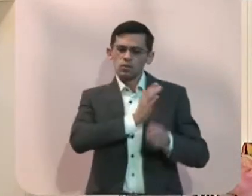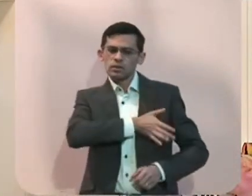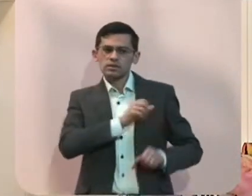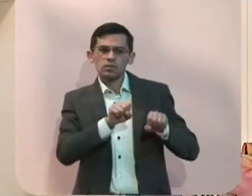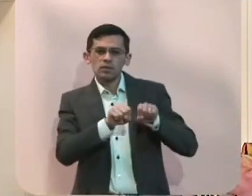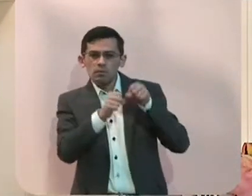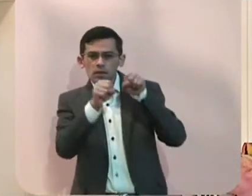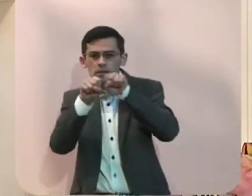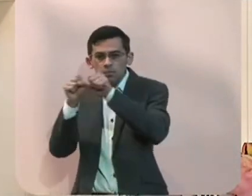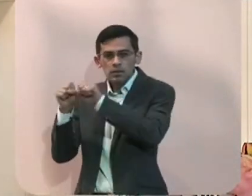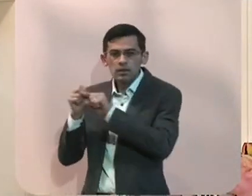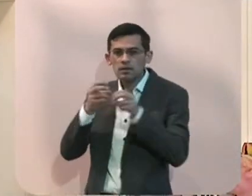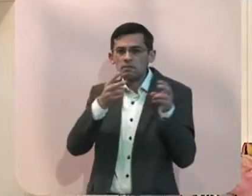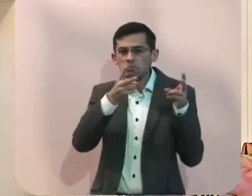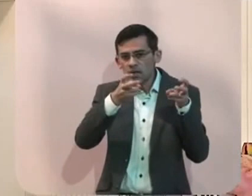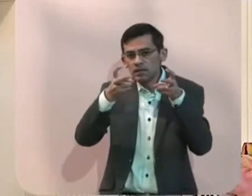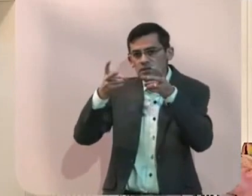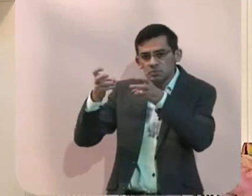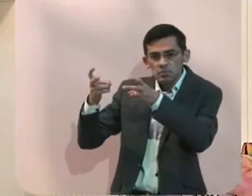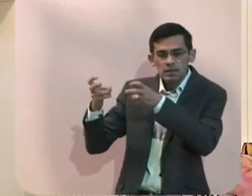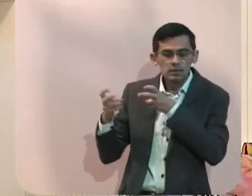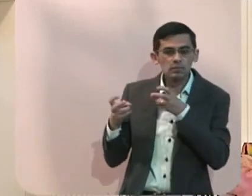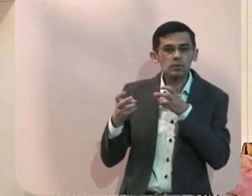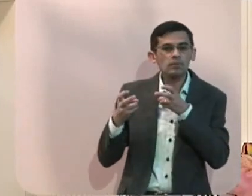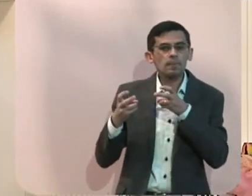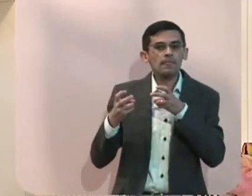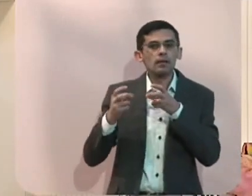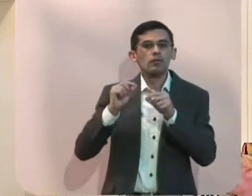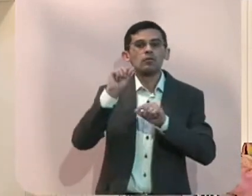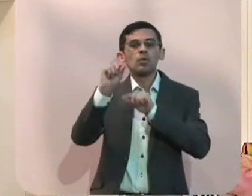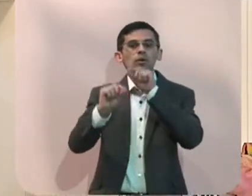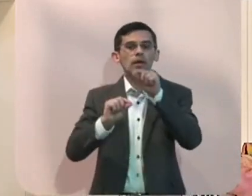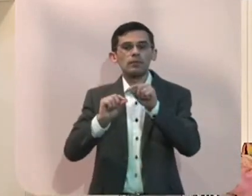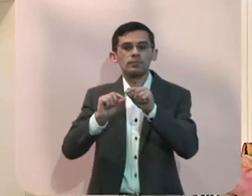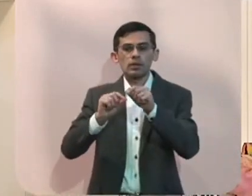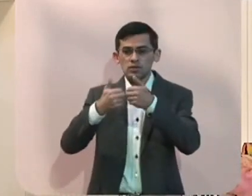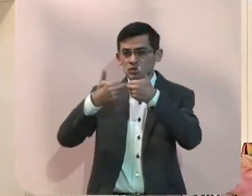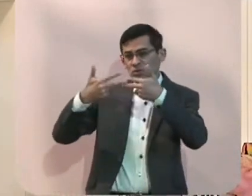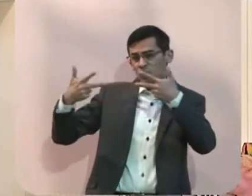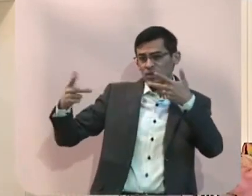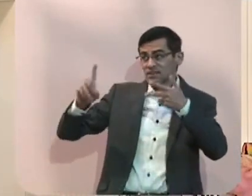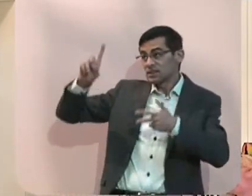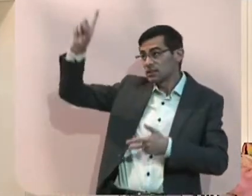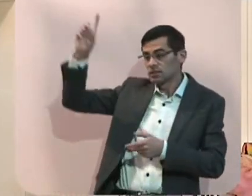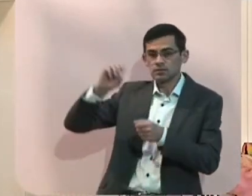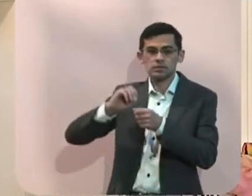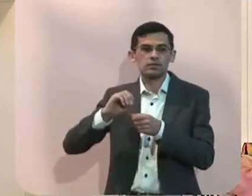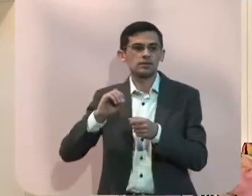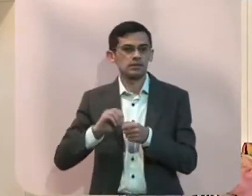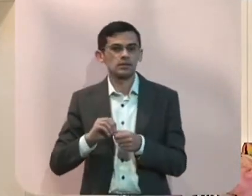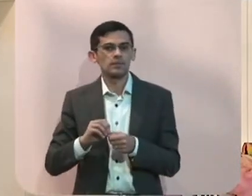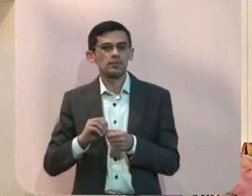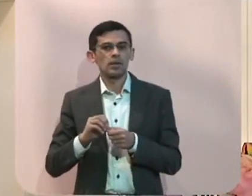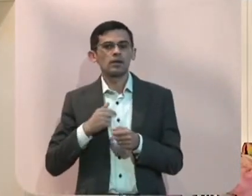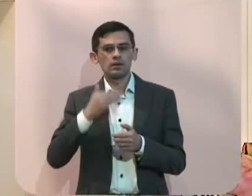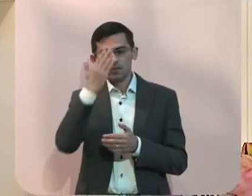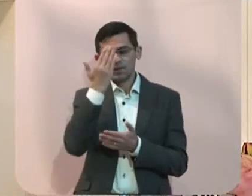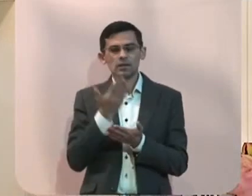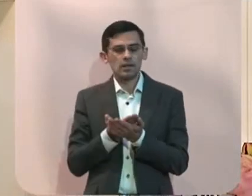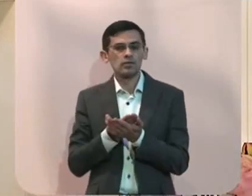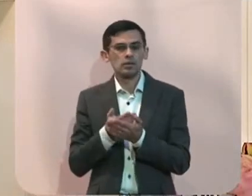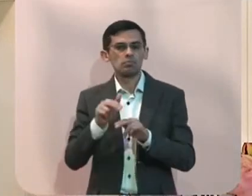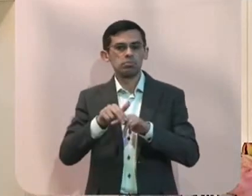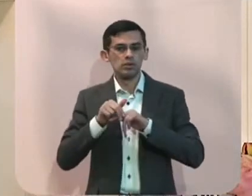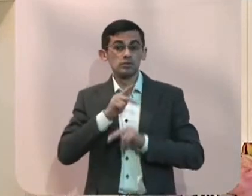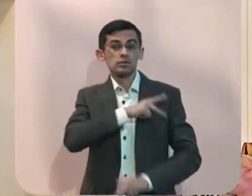e vai enxergando na dimensão da obra que Deus está fazendo. Creio que foi por isso